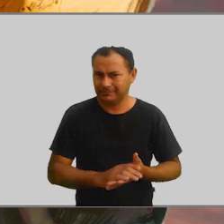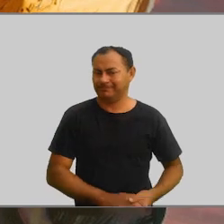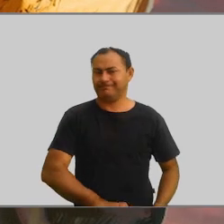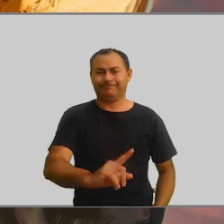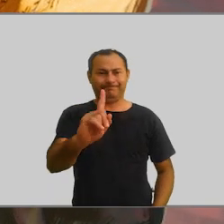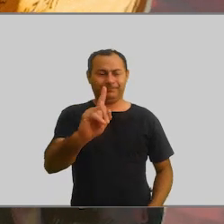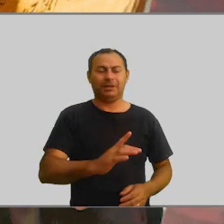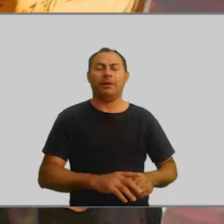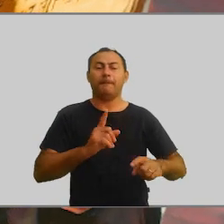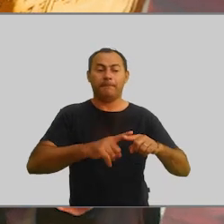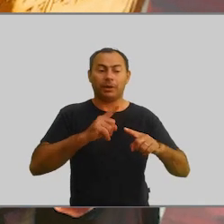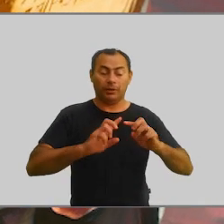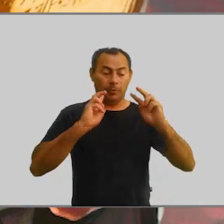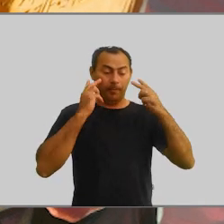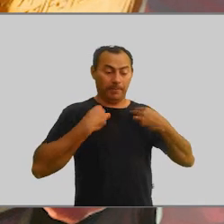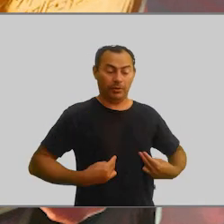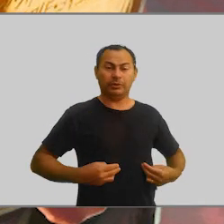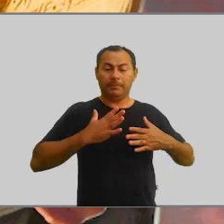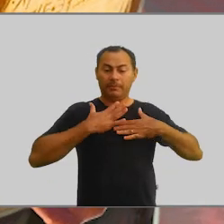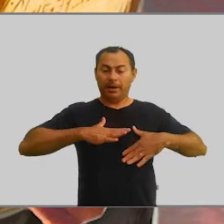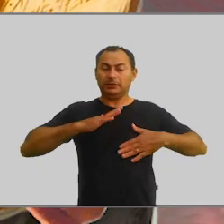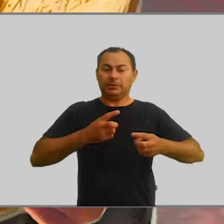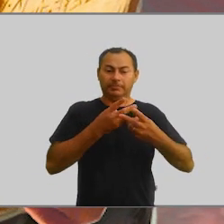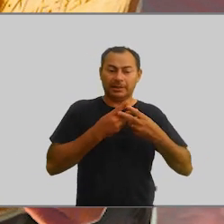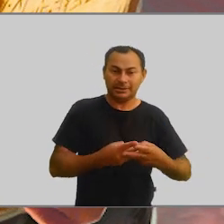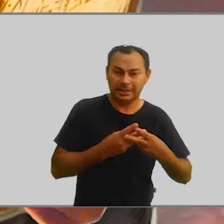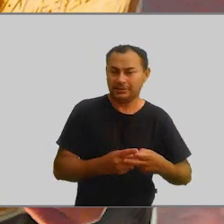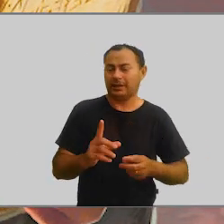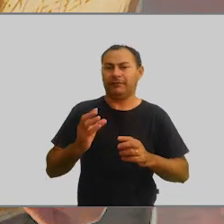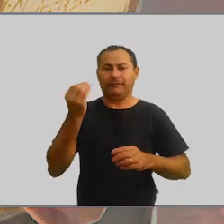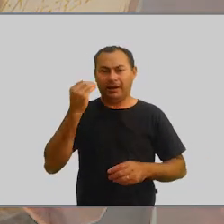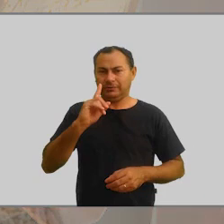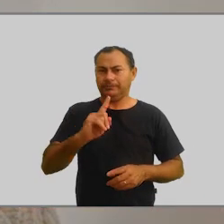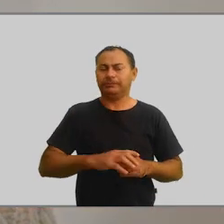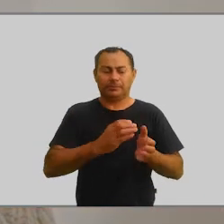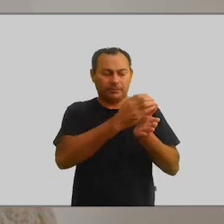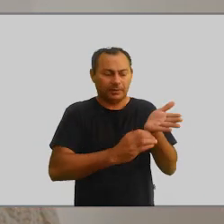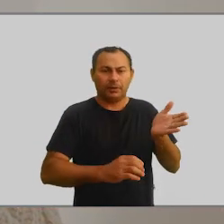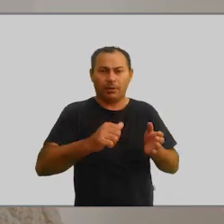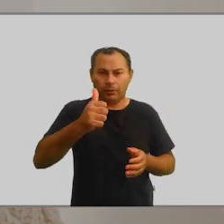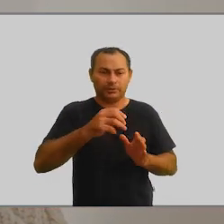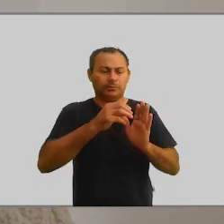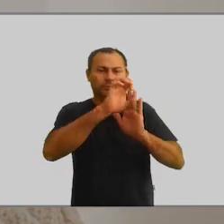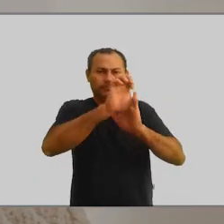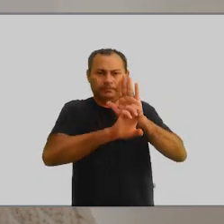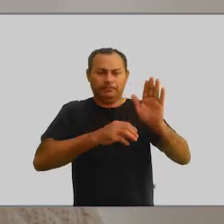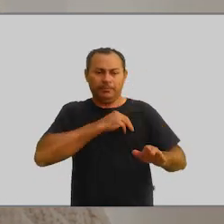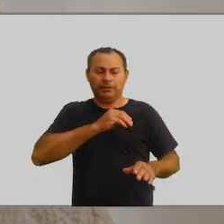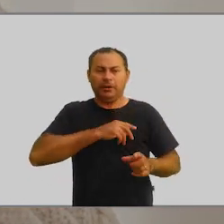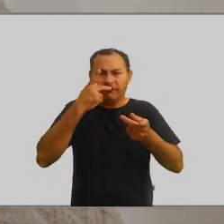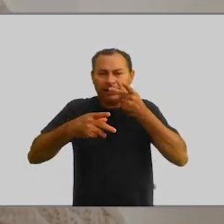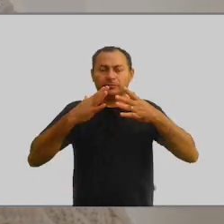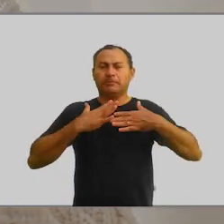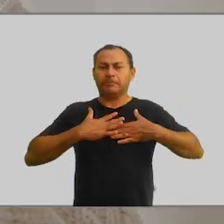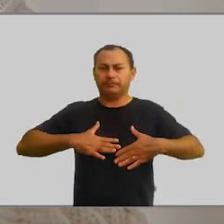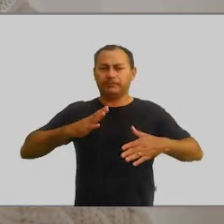Não era só porque ele era humilde, manso e paciente que ele era fraco. O capítulo 11 de Mateus também fala sobre